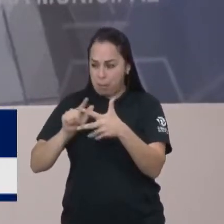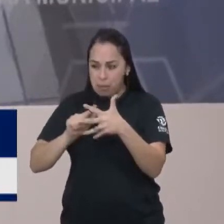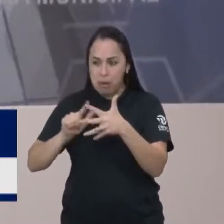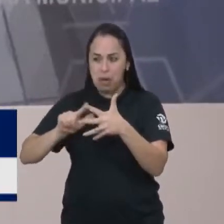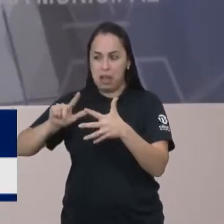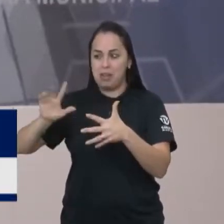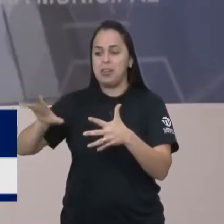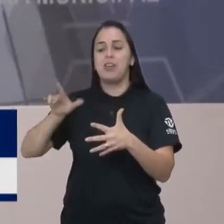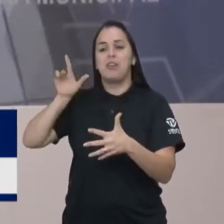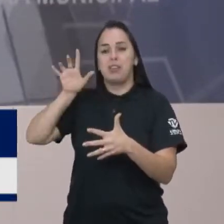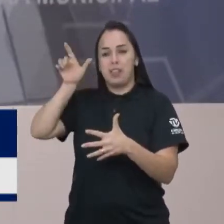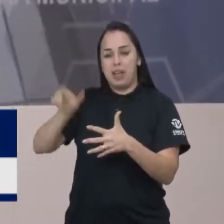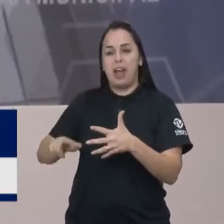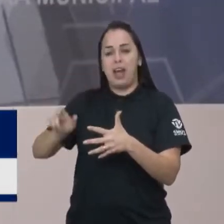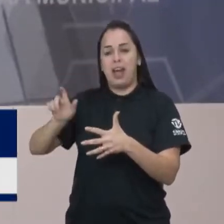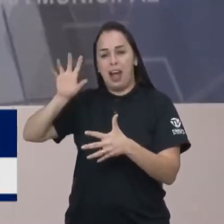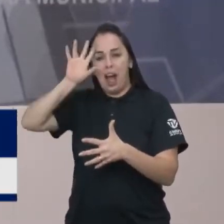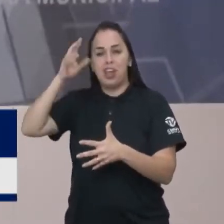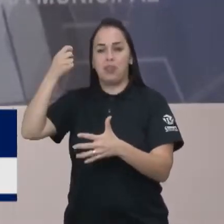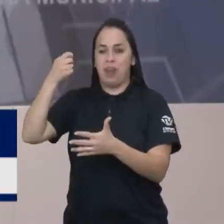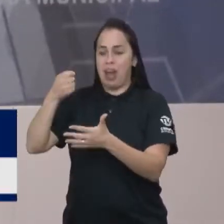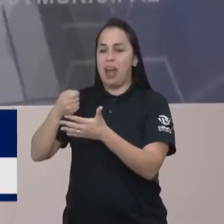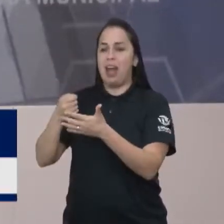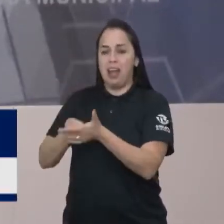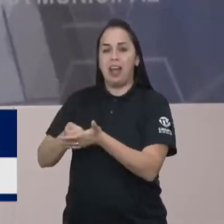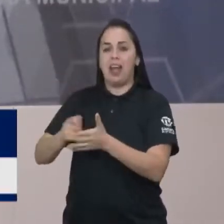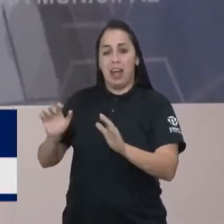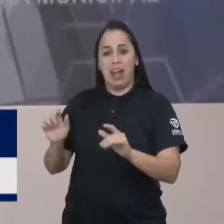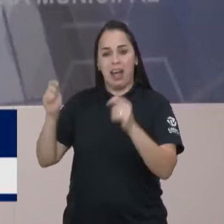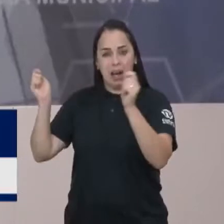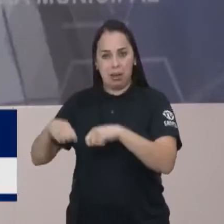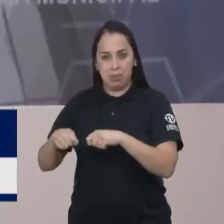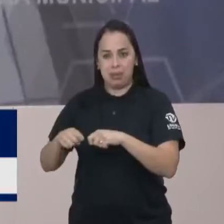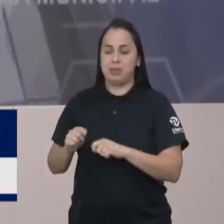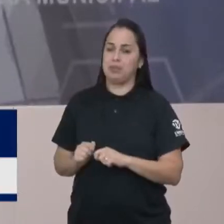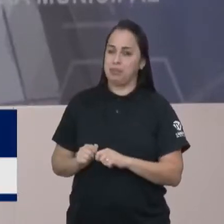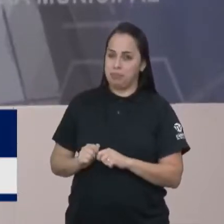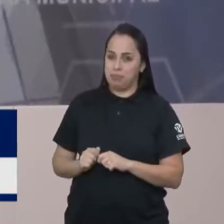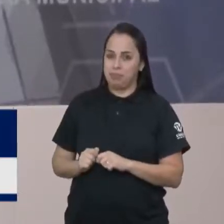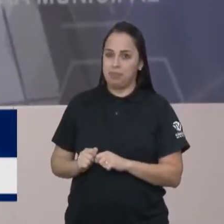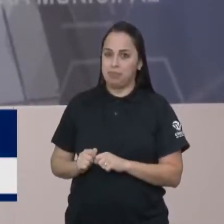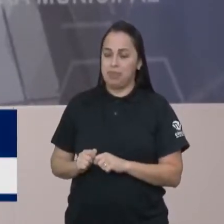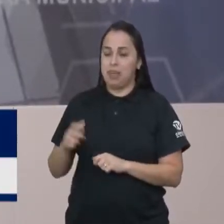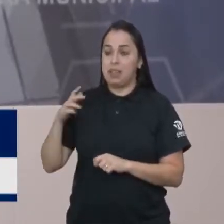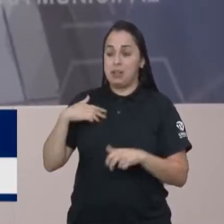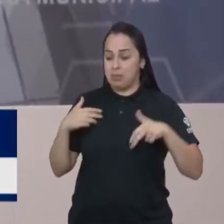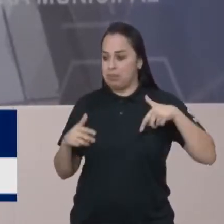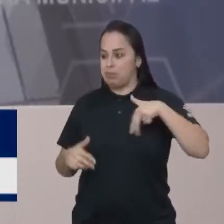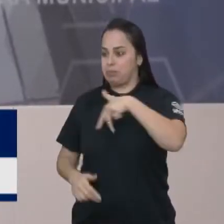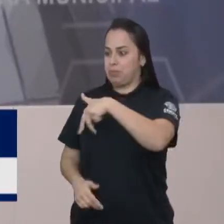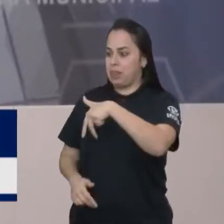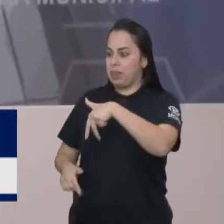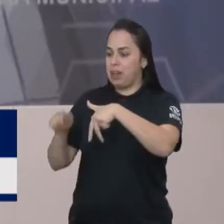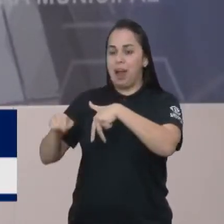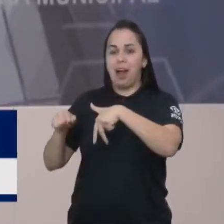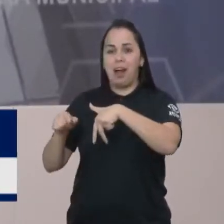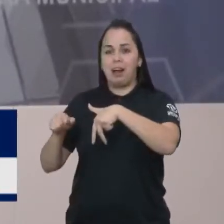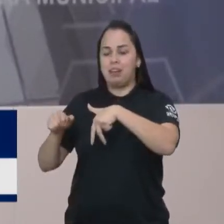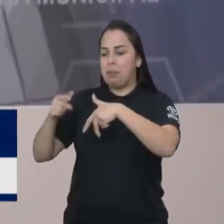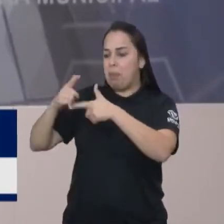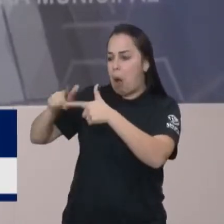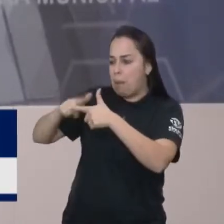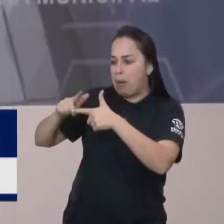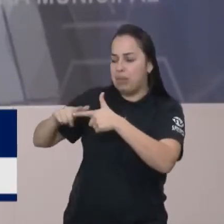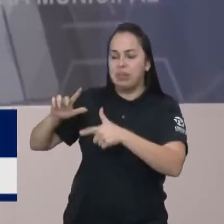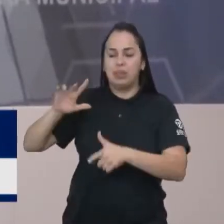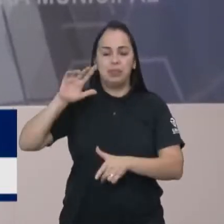se apresentam. Um problema que parece insolúvel, quando atravessa a porta de sua sala e chega nas suas mãos, passa aos poucos por uma